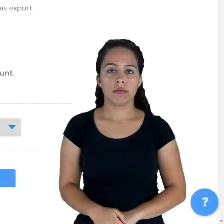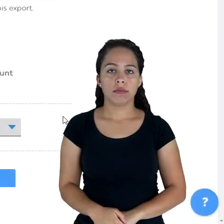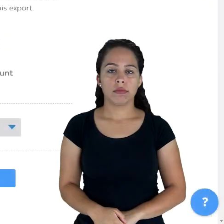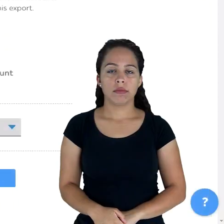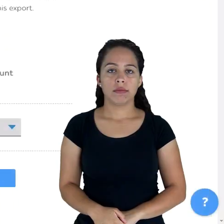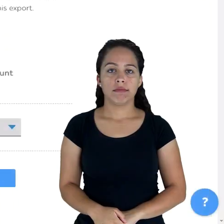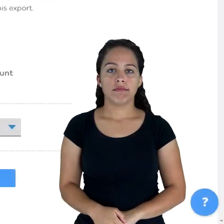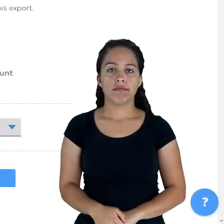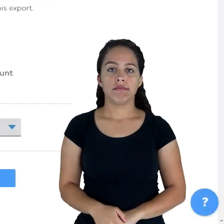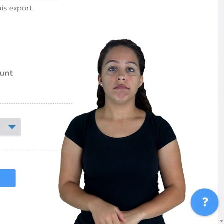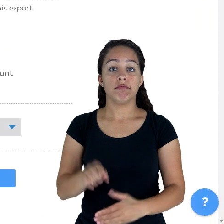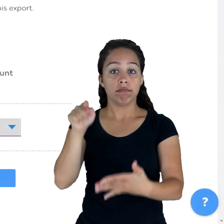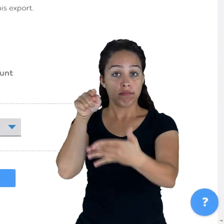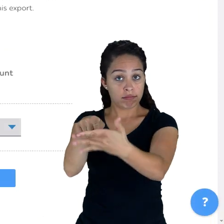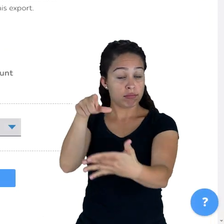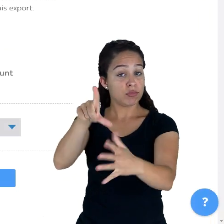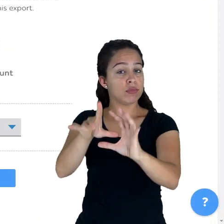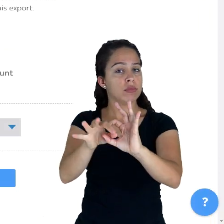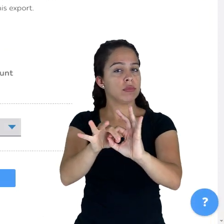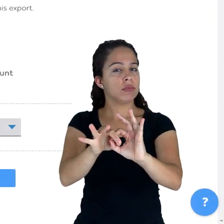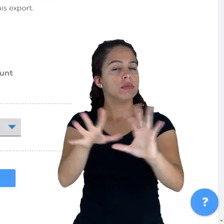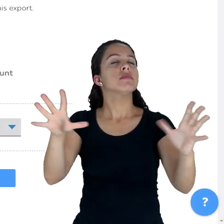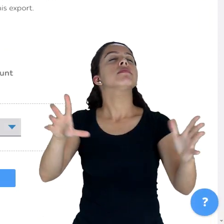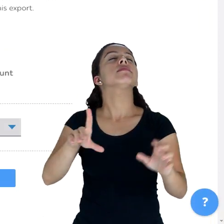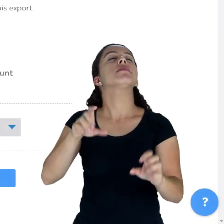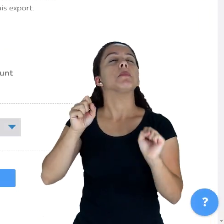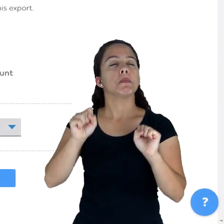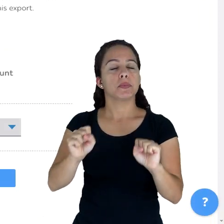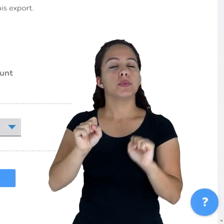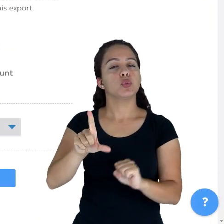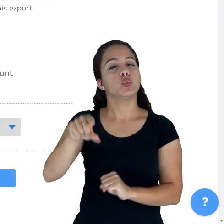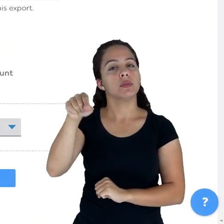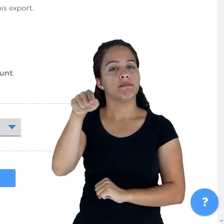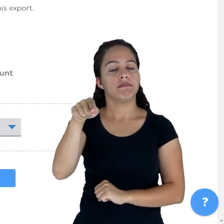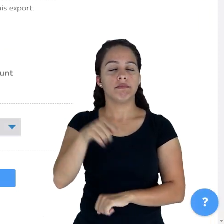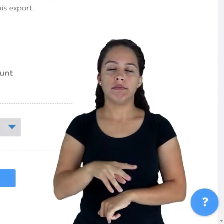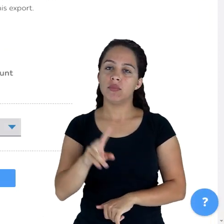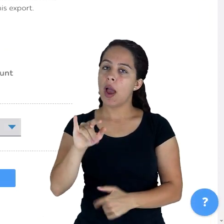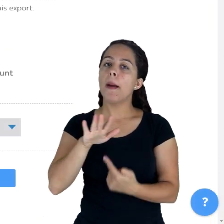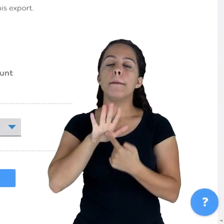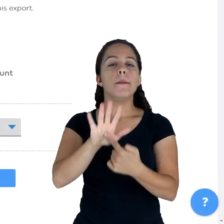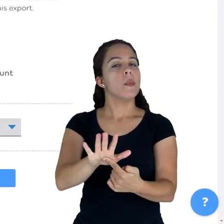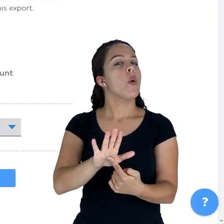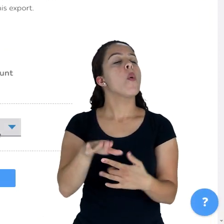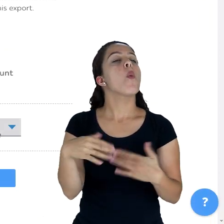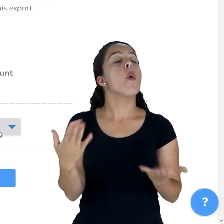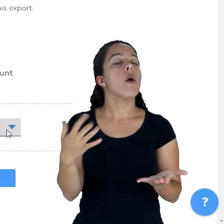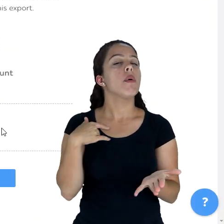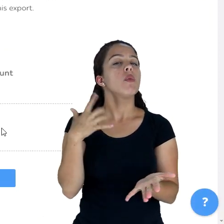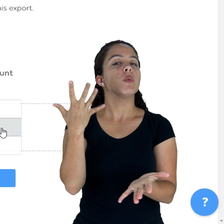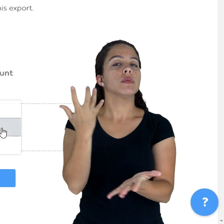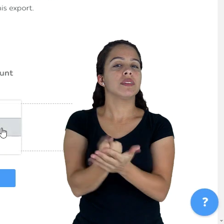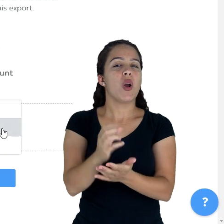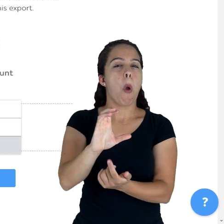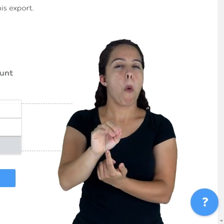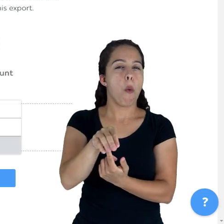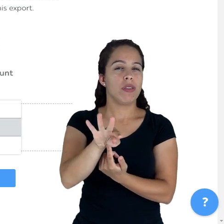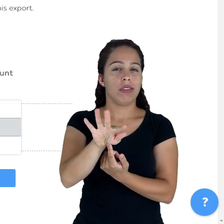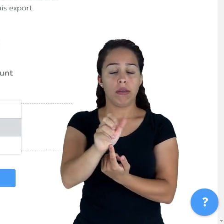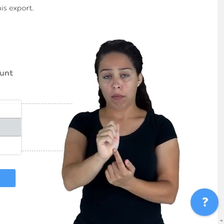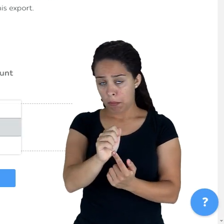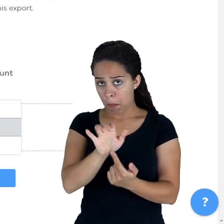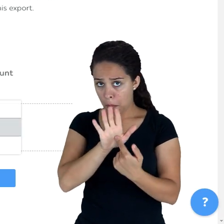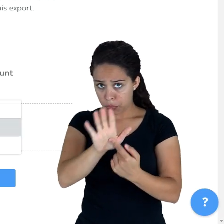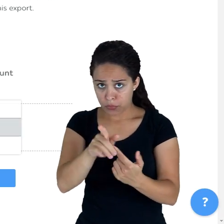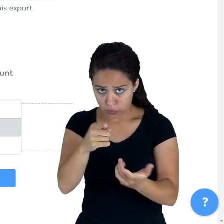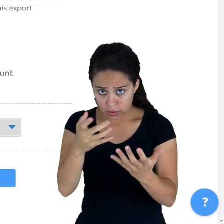autorizando pode autorizar a aparecer a conta aqui cadastrado vai perguntar pra você